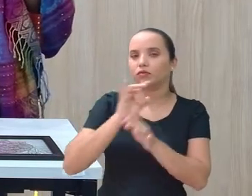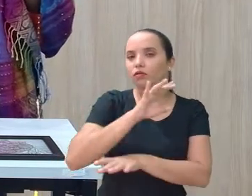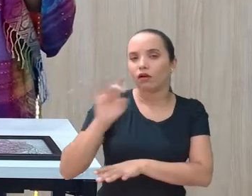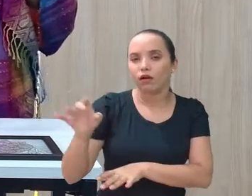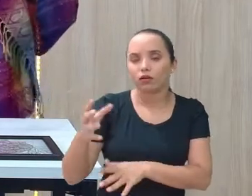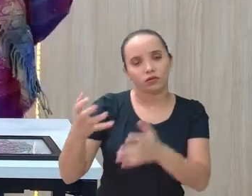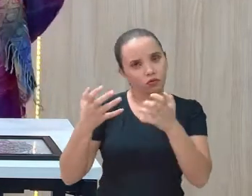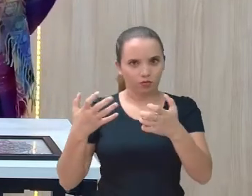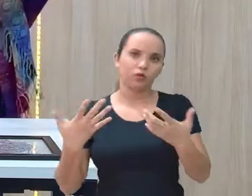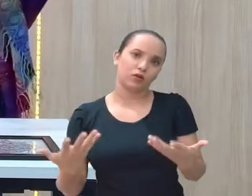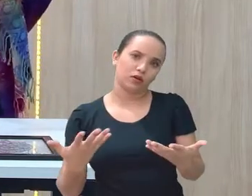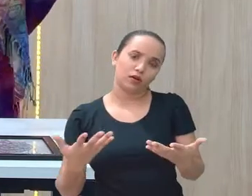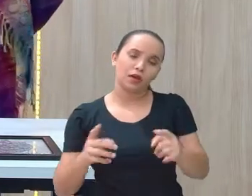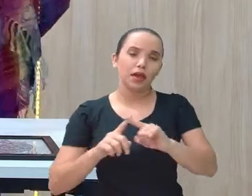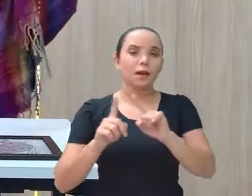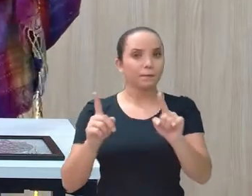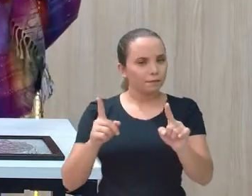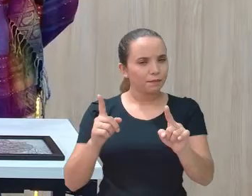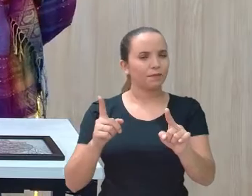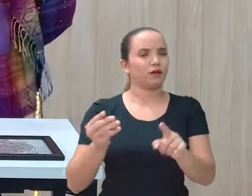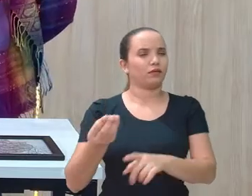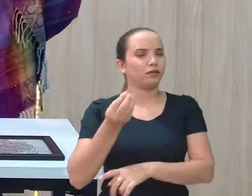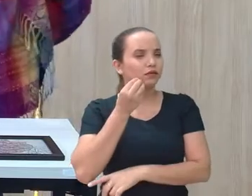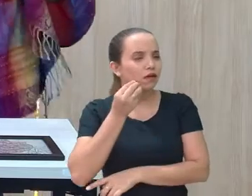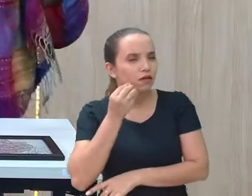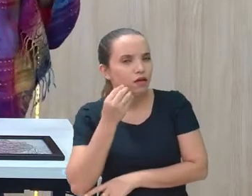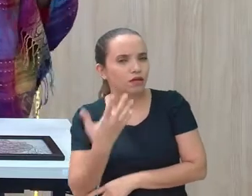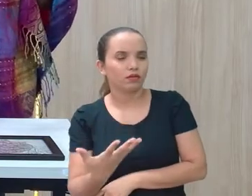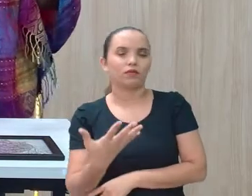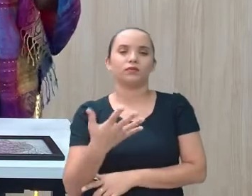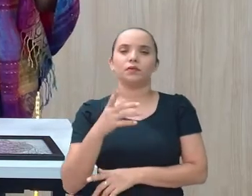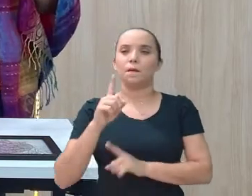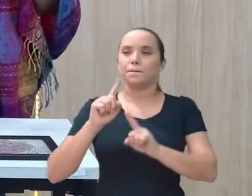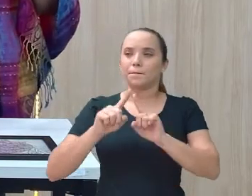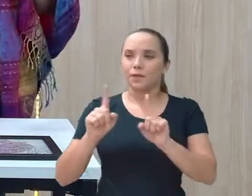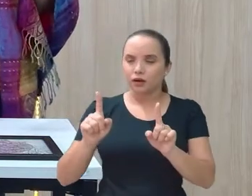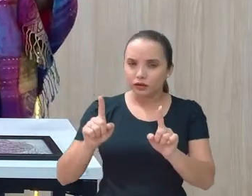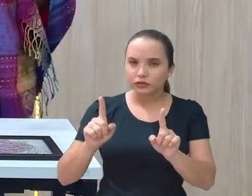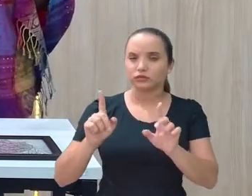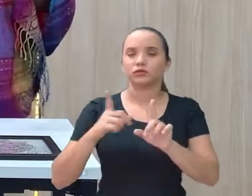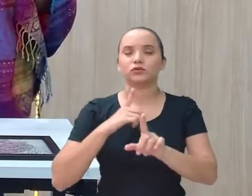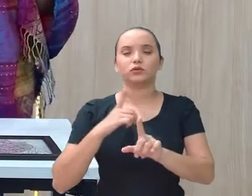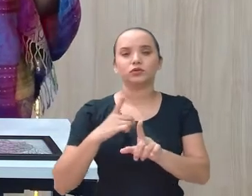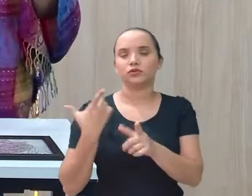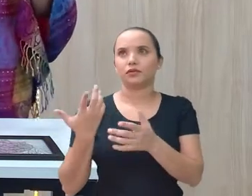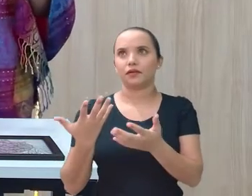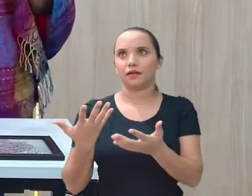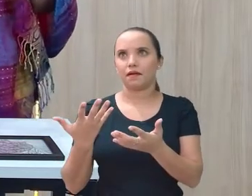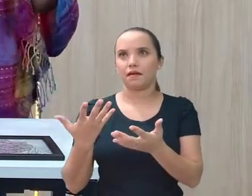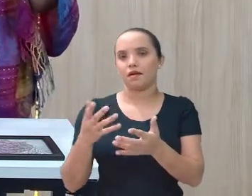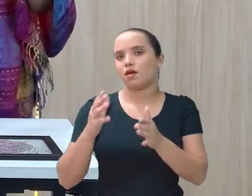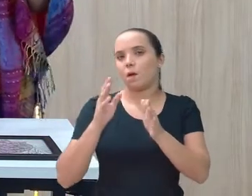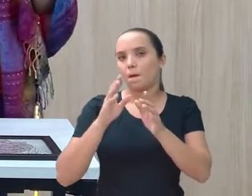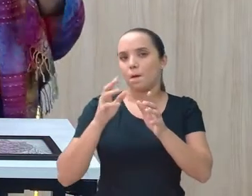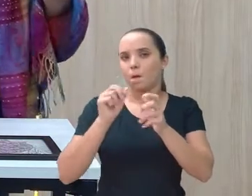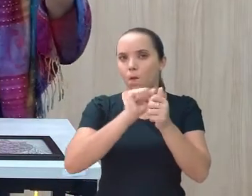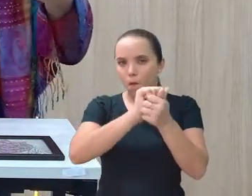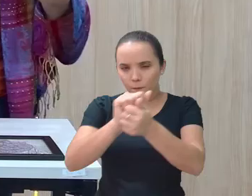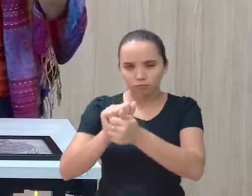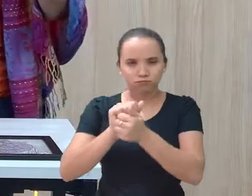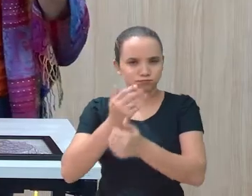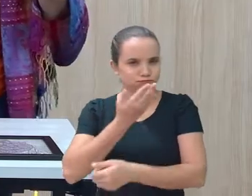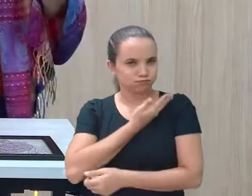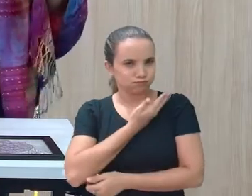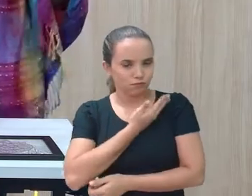queria. Mas a gente está tentando, não é? Mas tem um parceiro